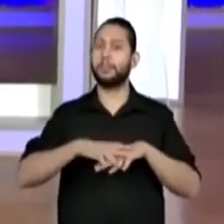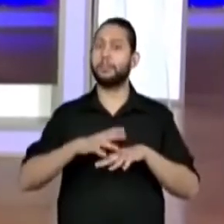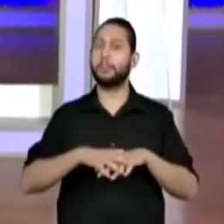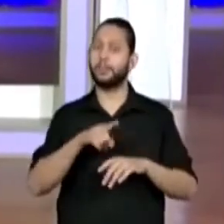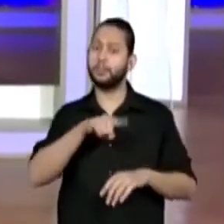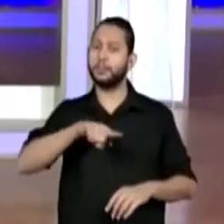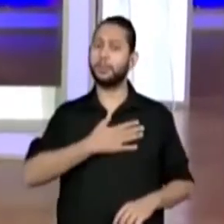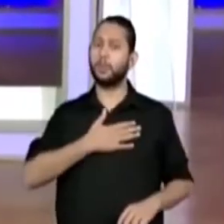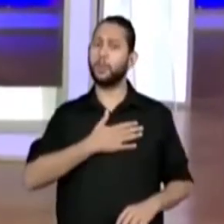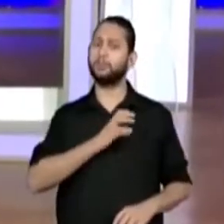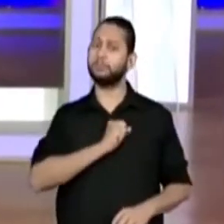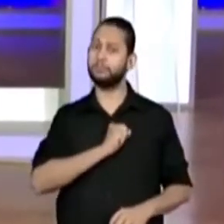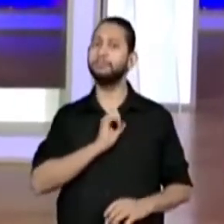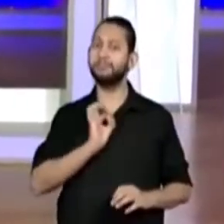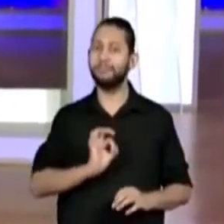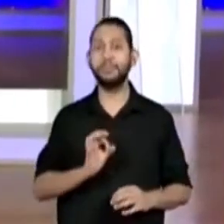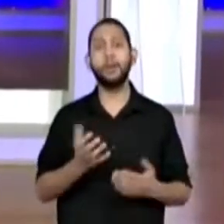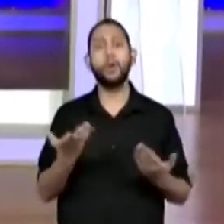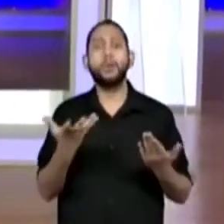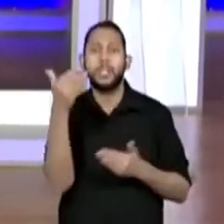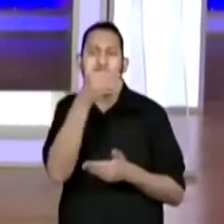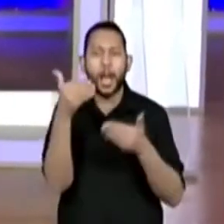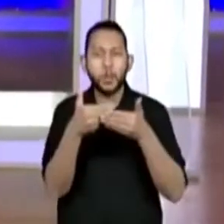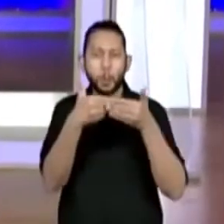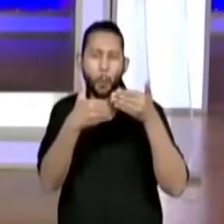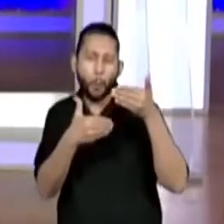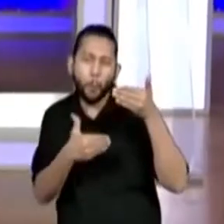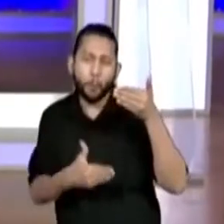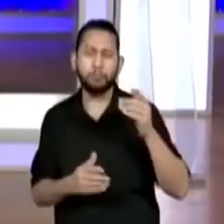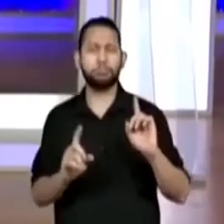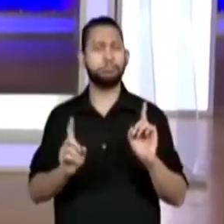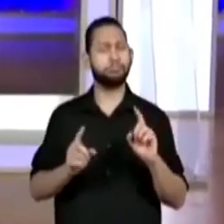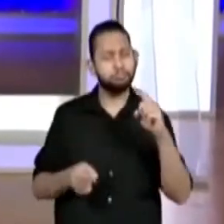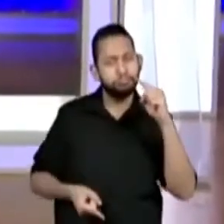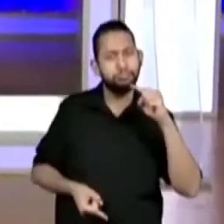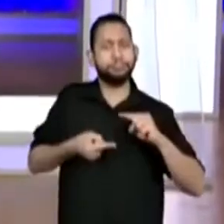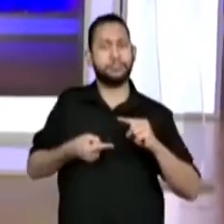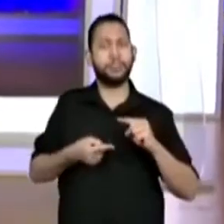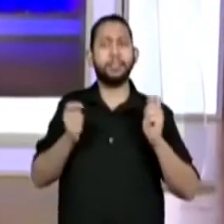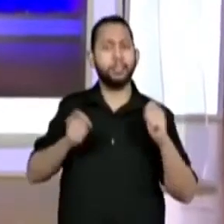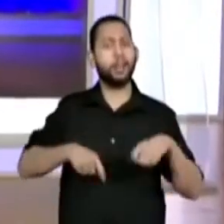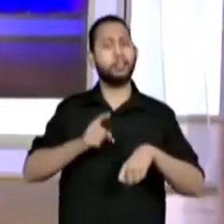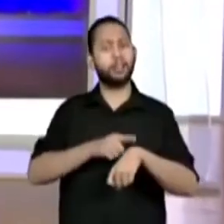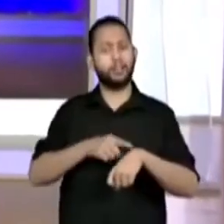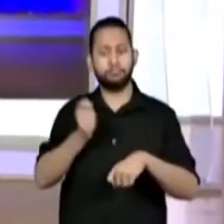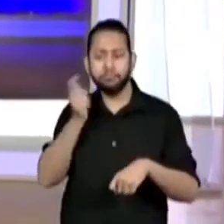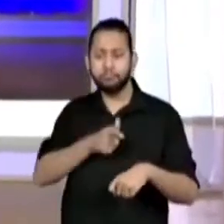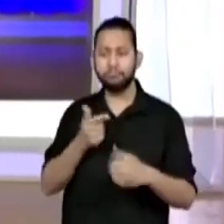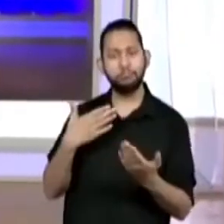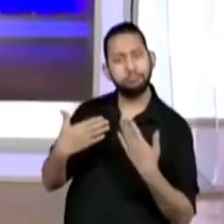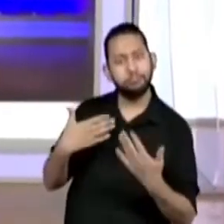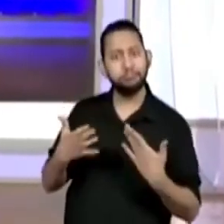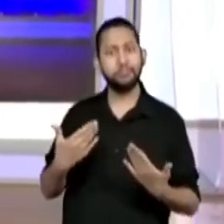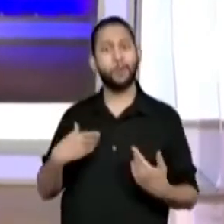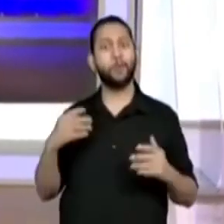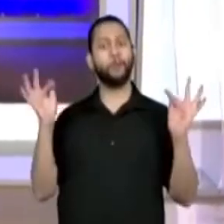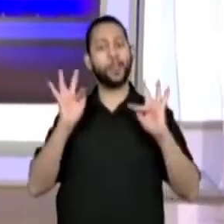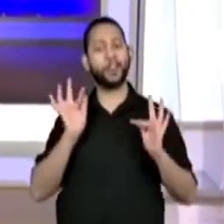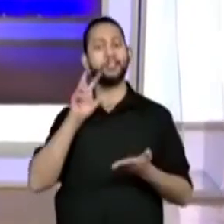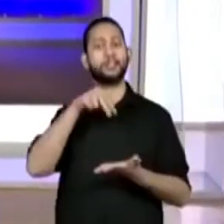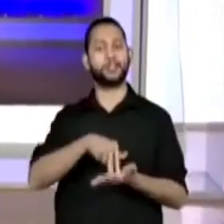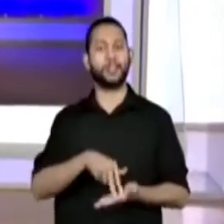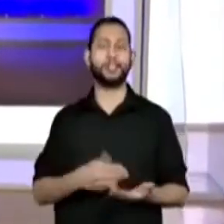jeito que vocês gostam tá hoje tem um pouquinho slide vamos fazer uma coisa bacana vai dar para interagir bastante tá tô muito feliz tá aqui